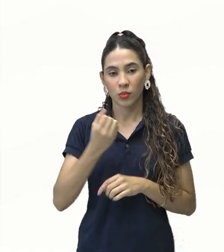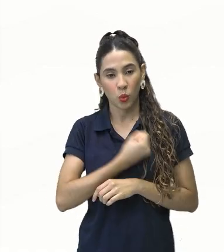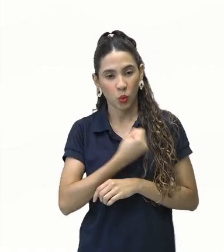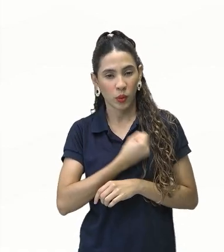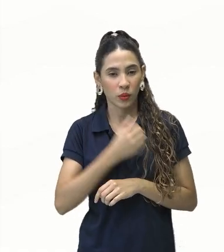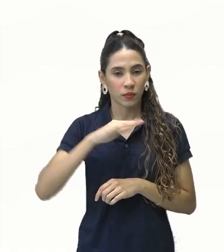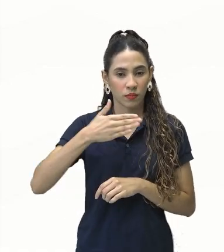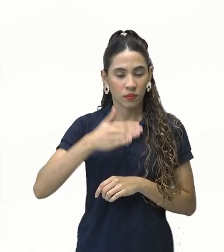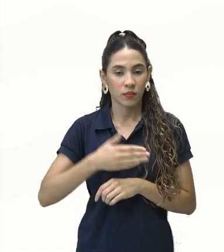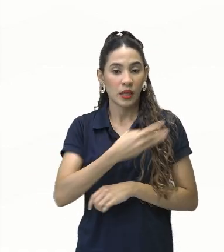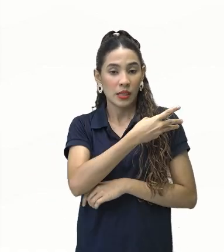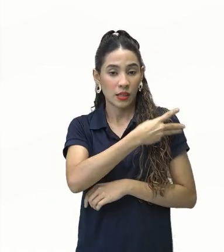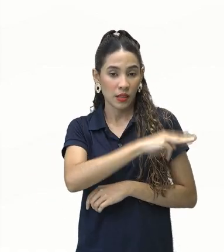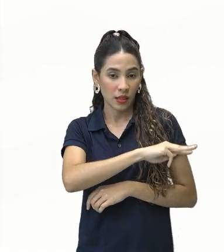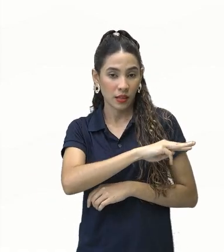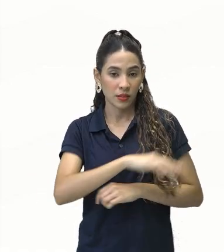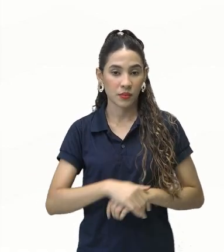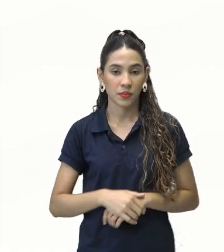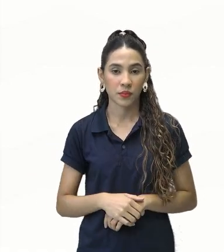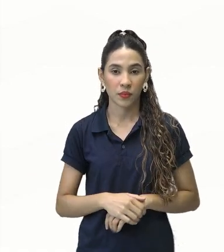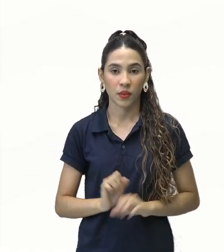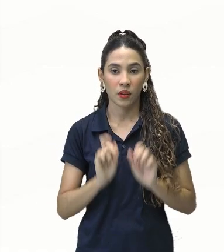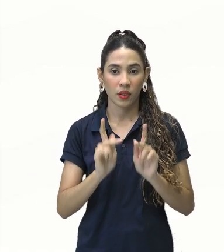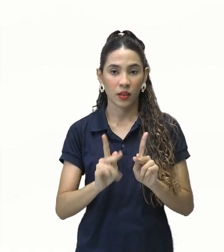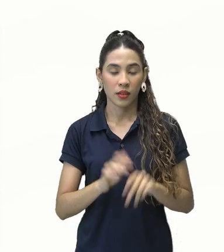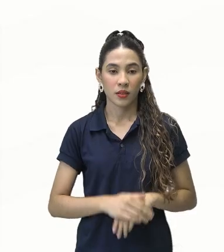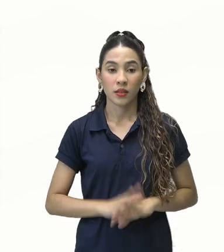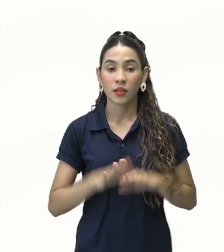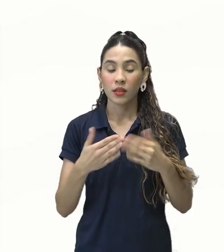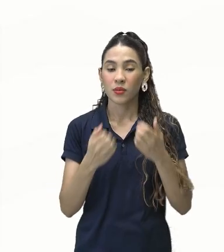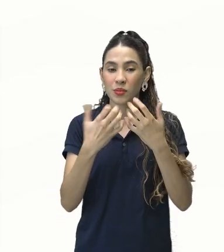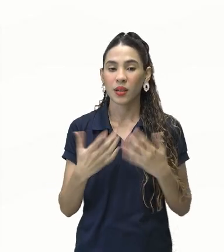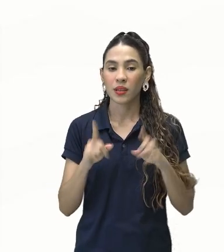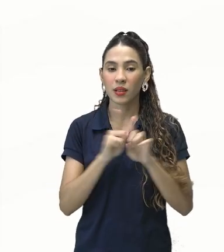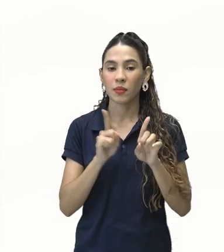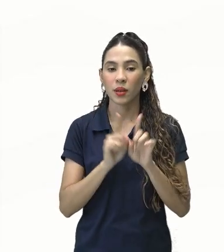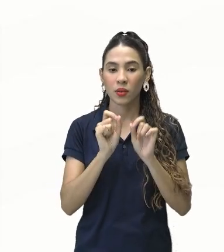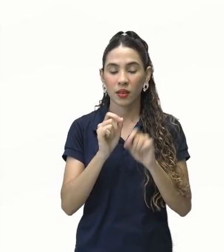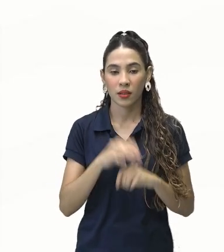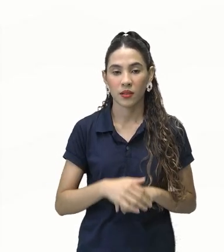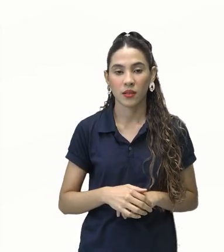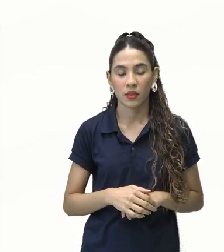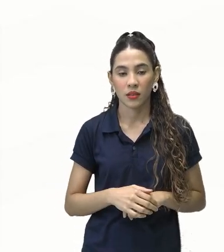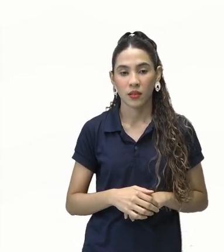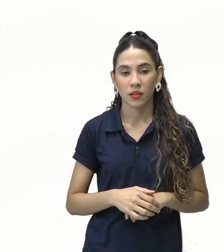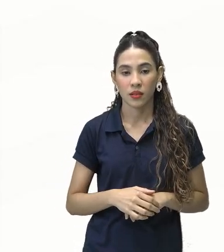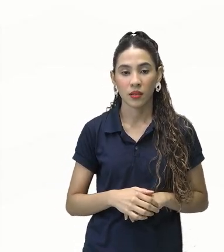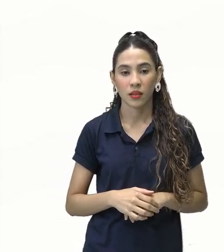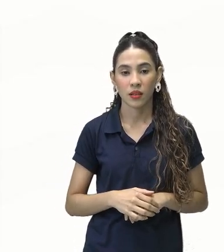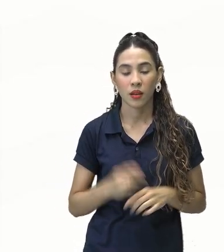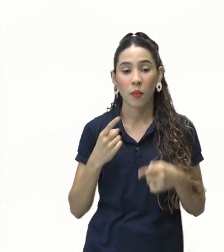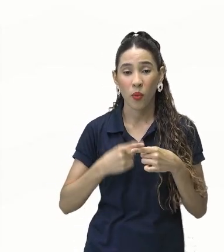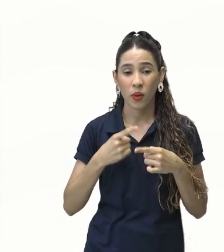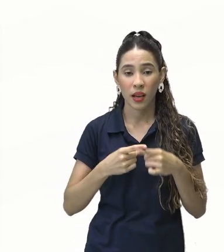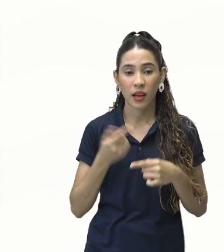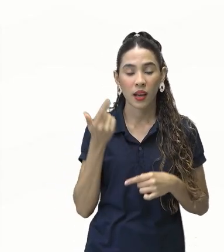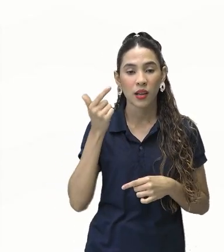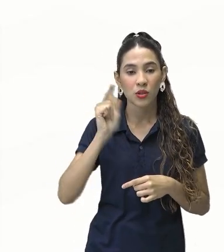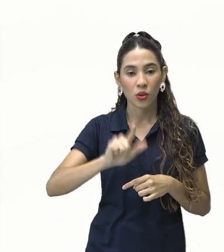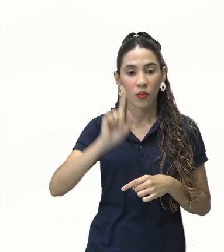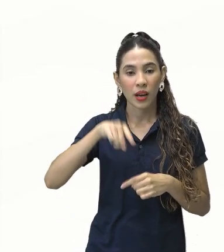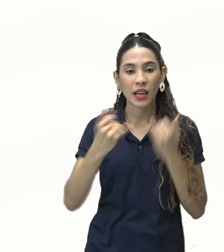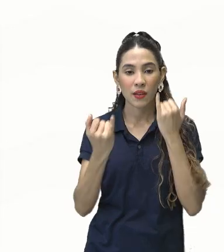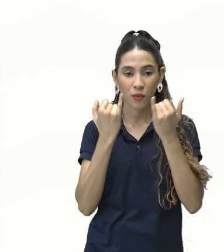de série 3, tá bom? Eu estou falando, né, vírgula alguma coisa, porque, novamente, são